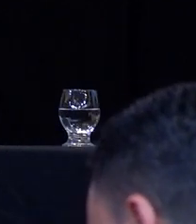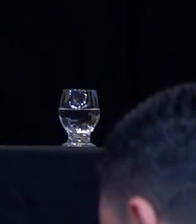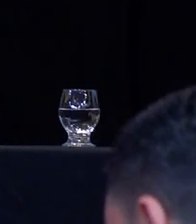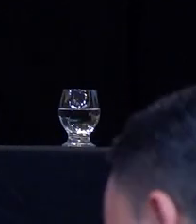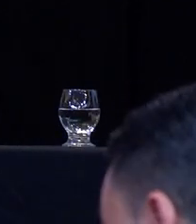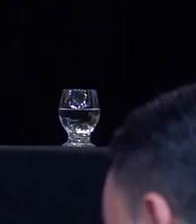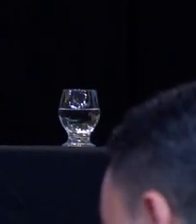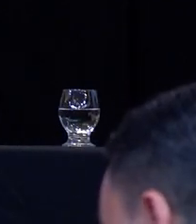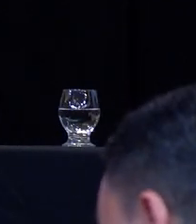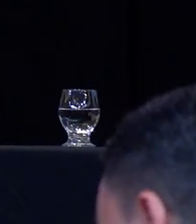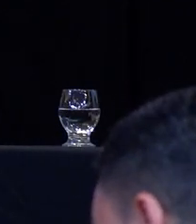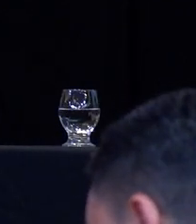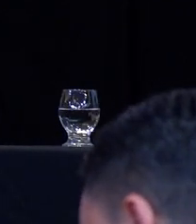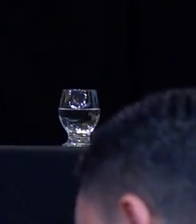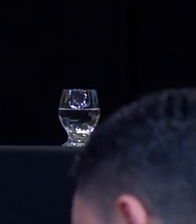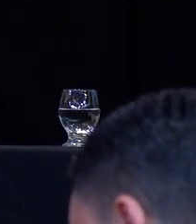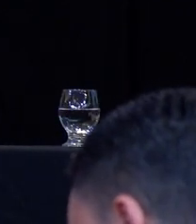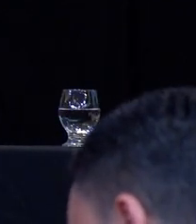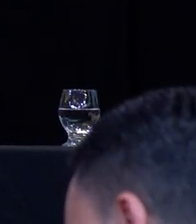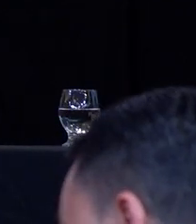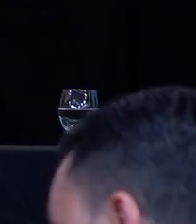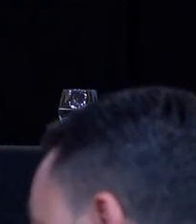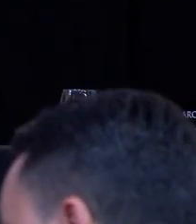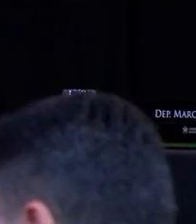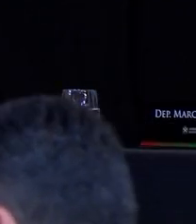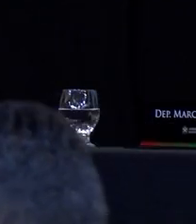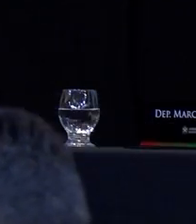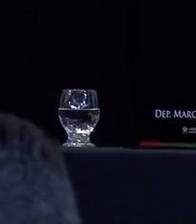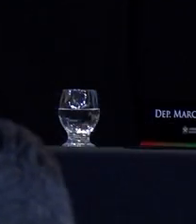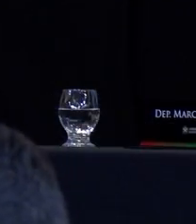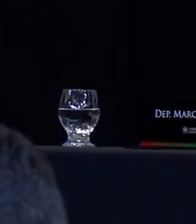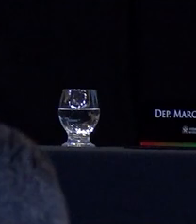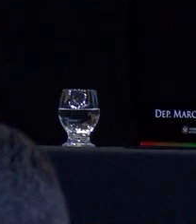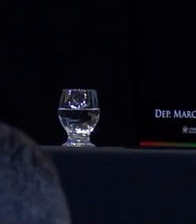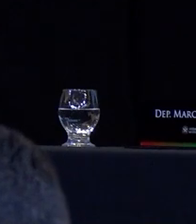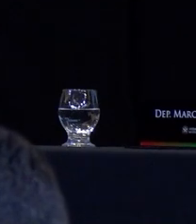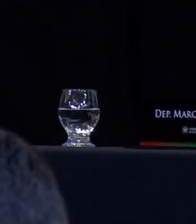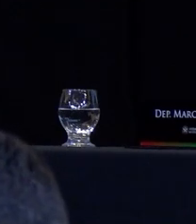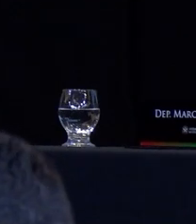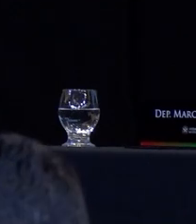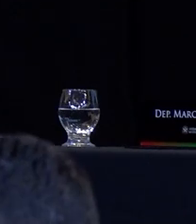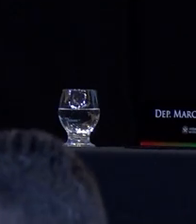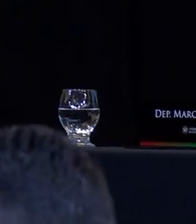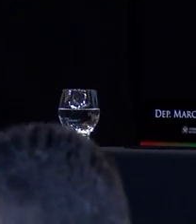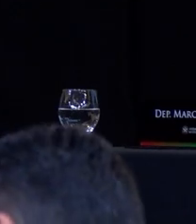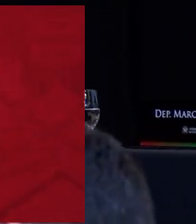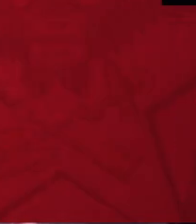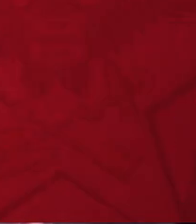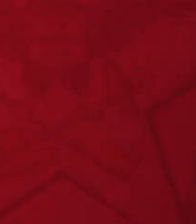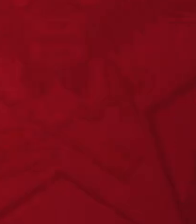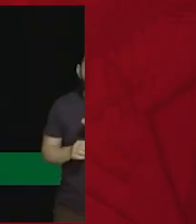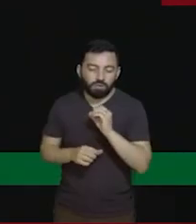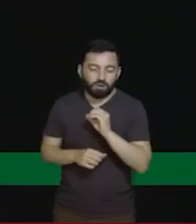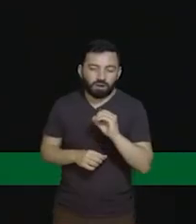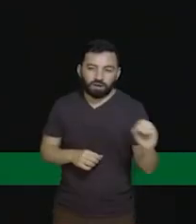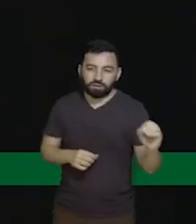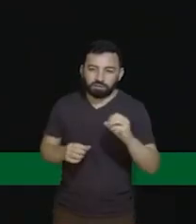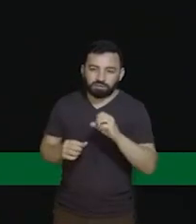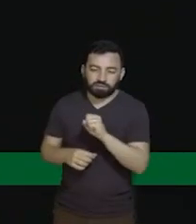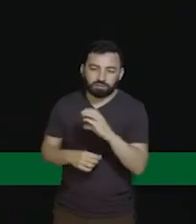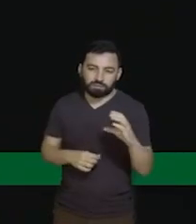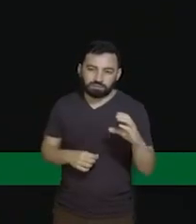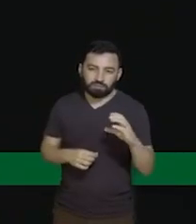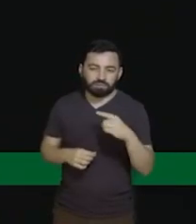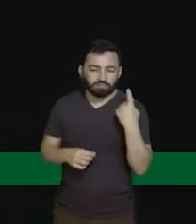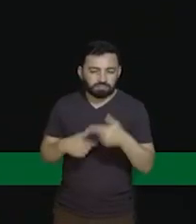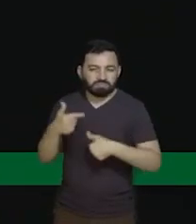incentivo para que a universidade construa um hospital-escola que forme novos profissionais da área da saúde na região. Estamos trabalhando